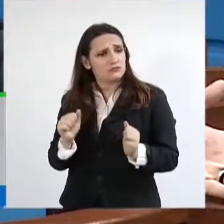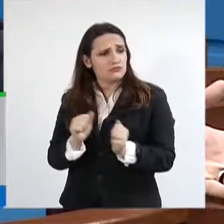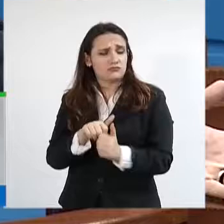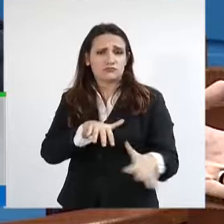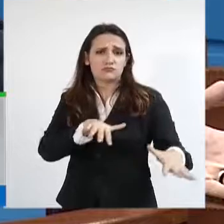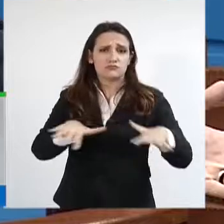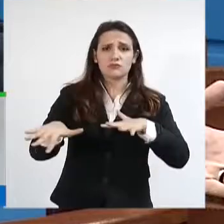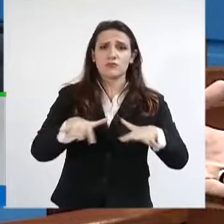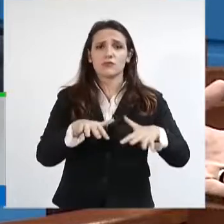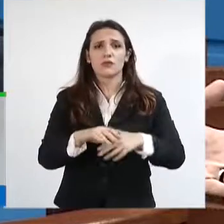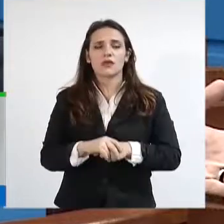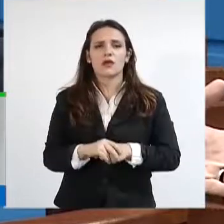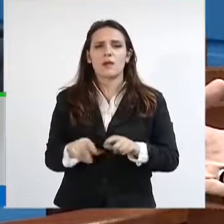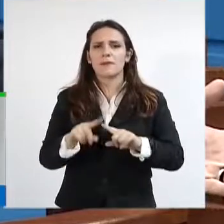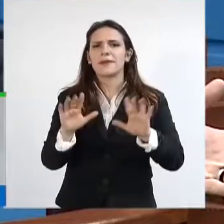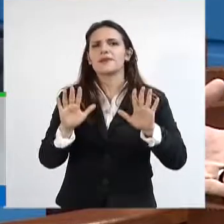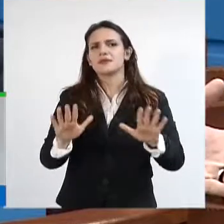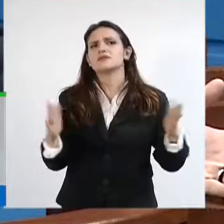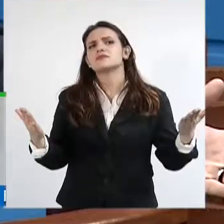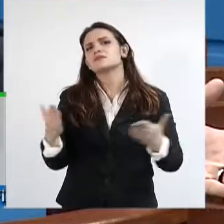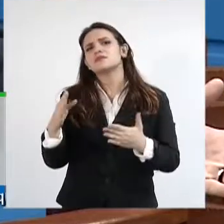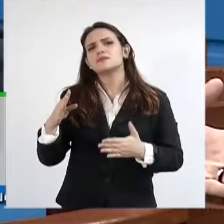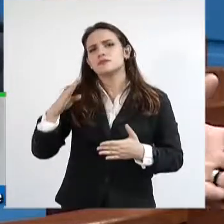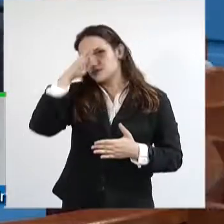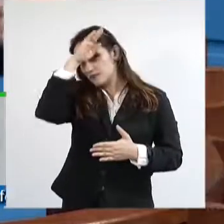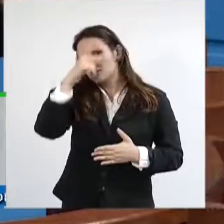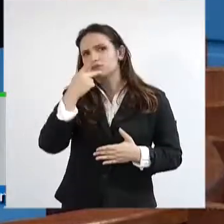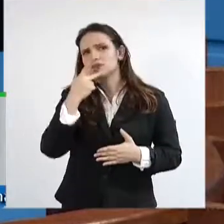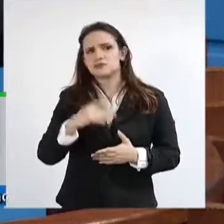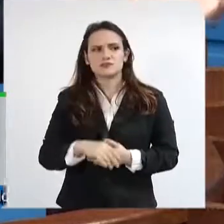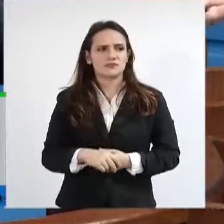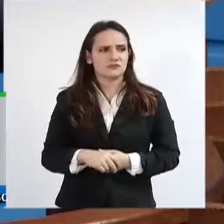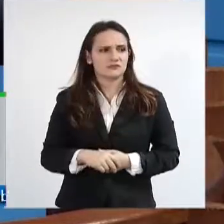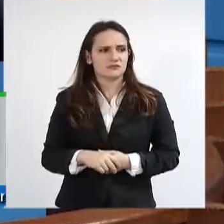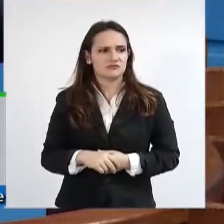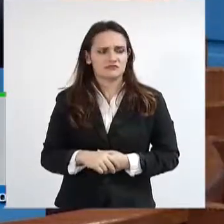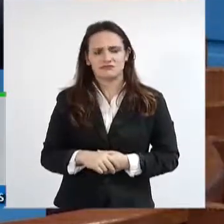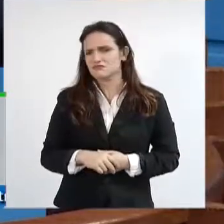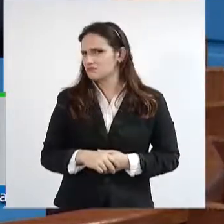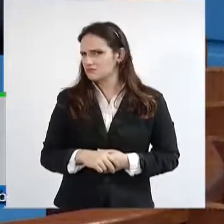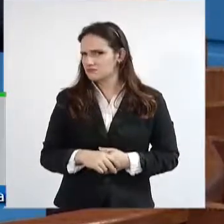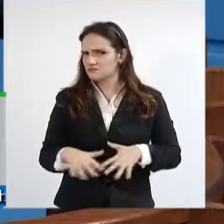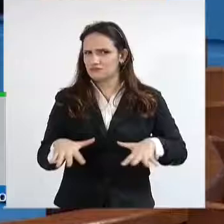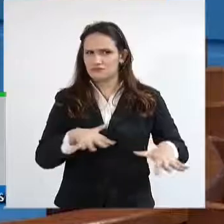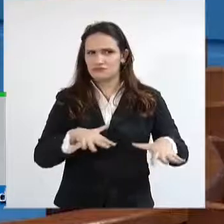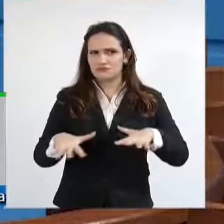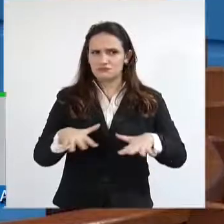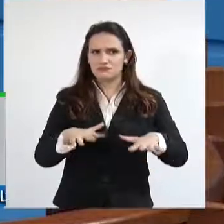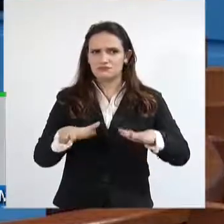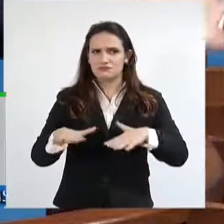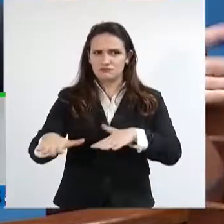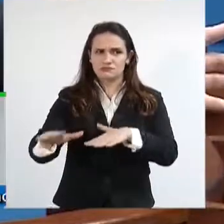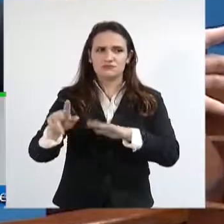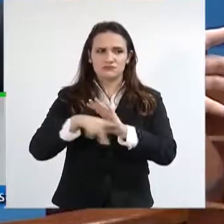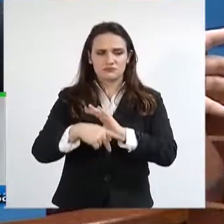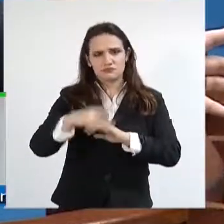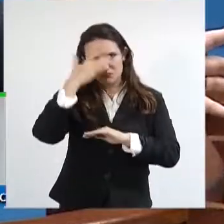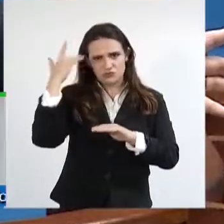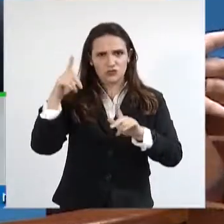né? Agora ele vem dizer que esse movimento de ontem é um movimento de